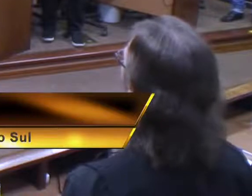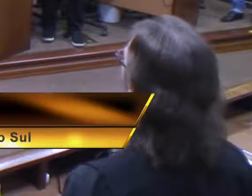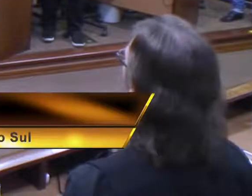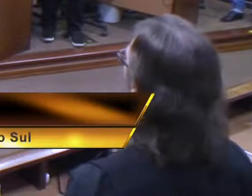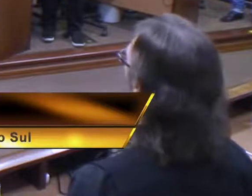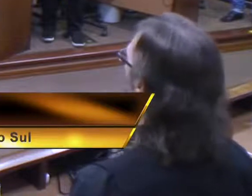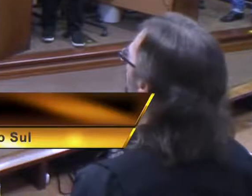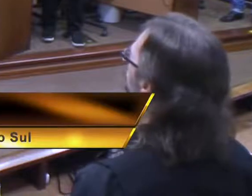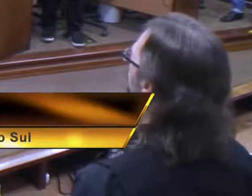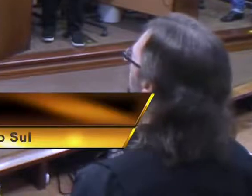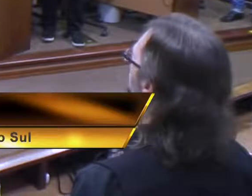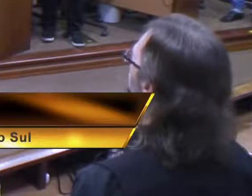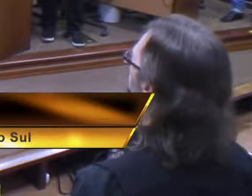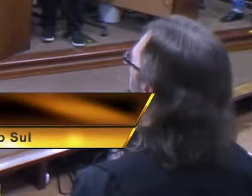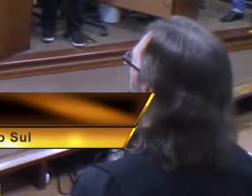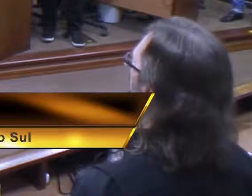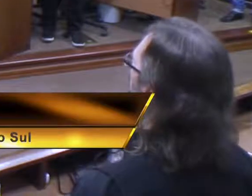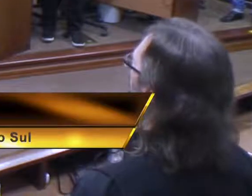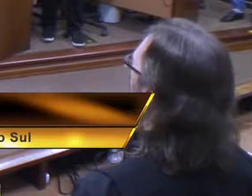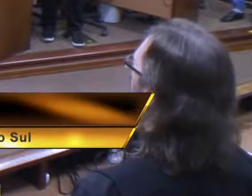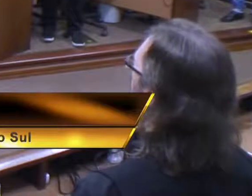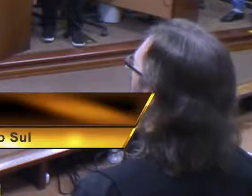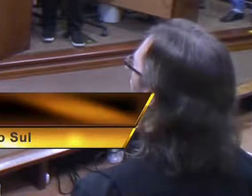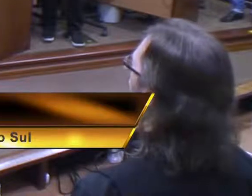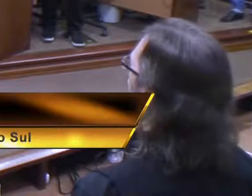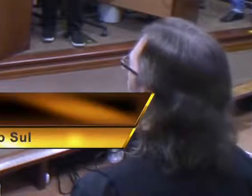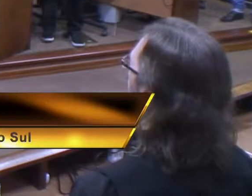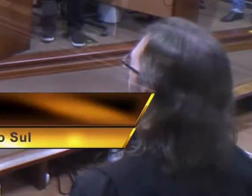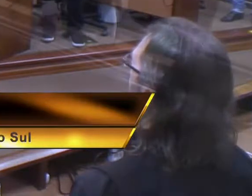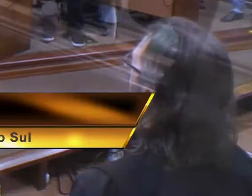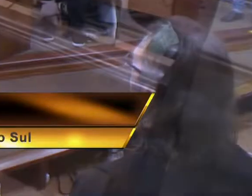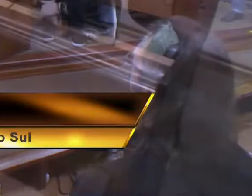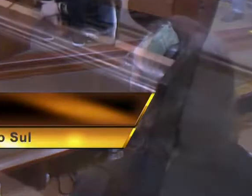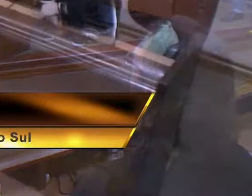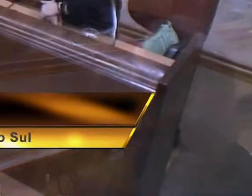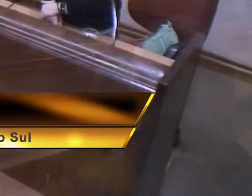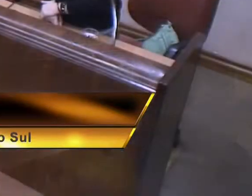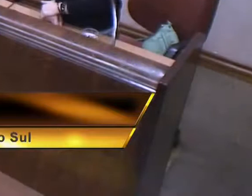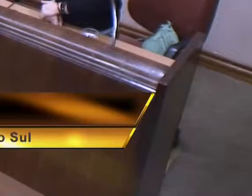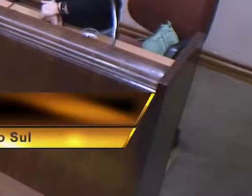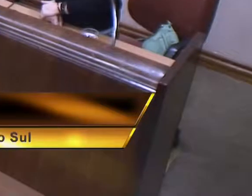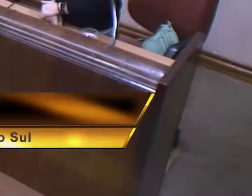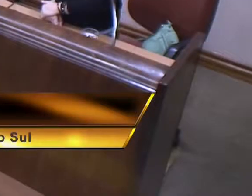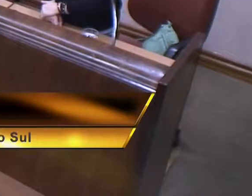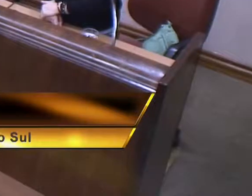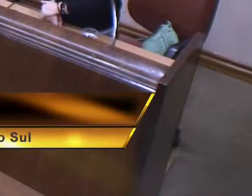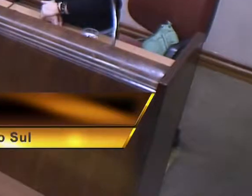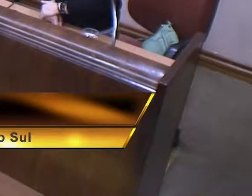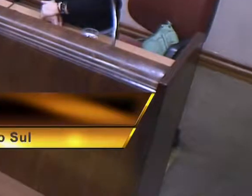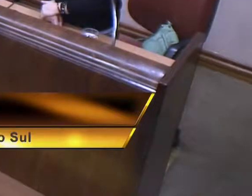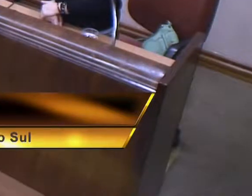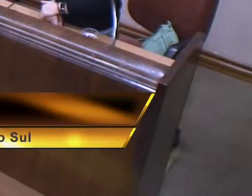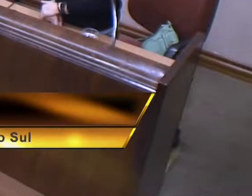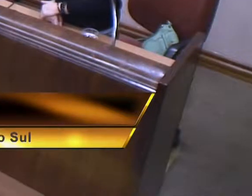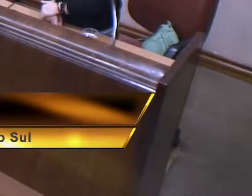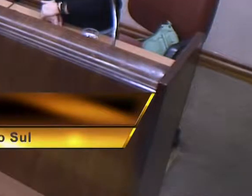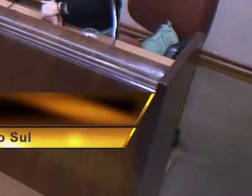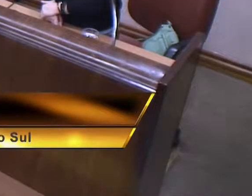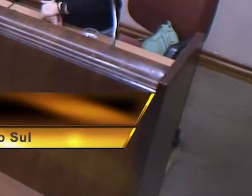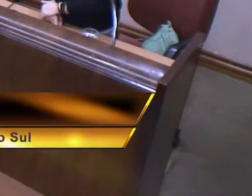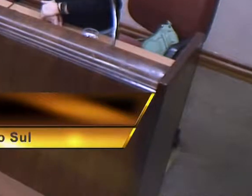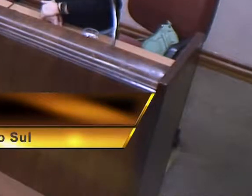resplandece. Gigante pela própria natureza, és bela, és forte,